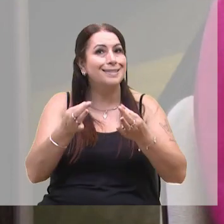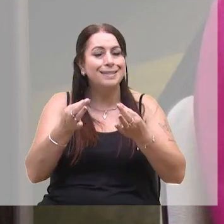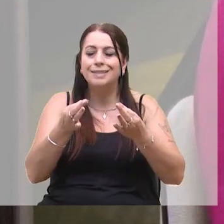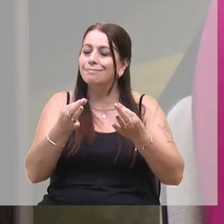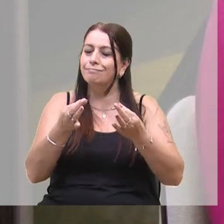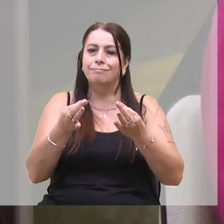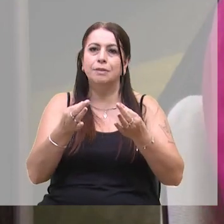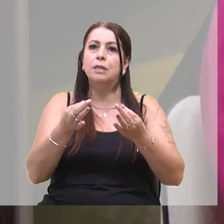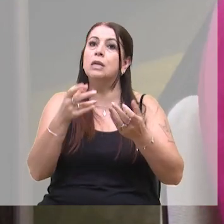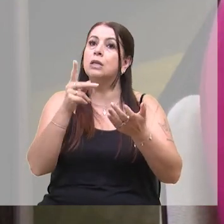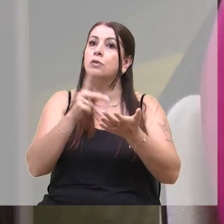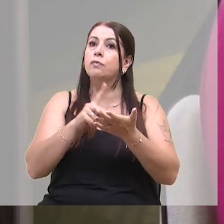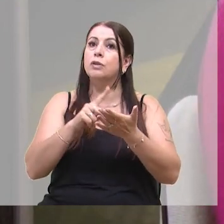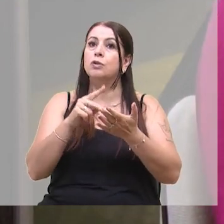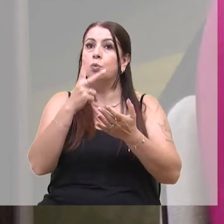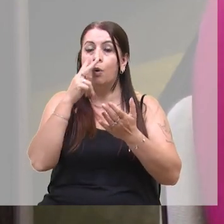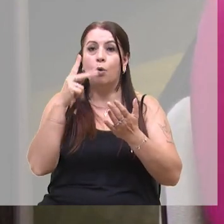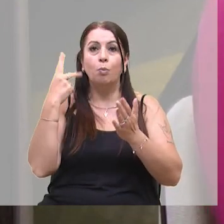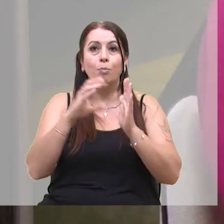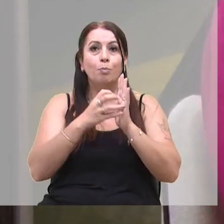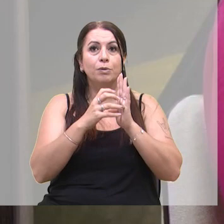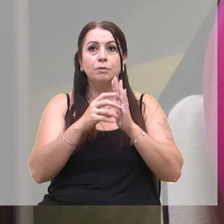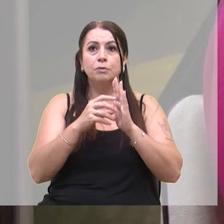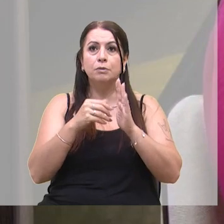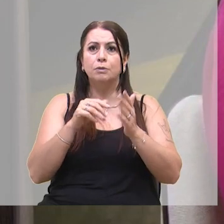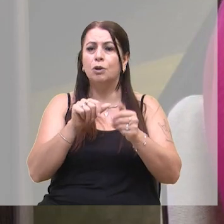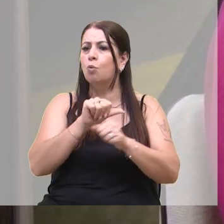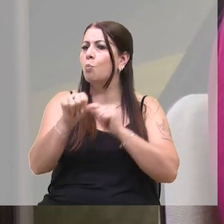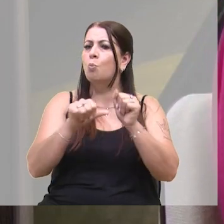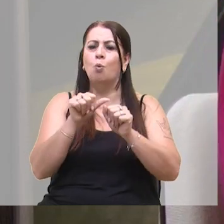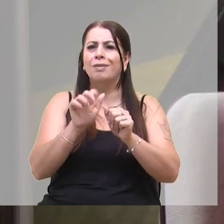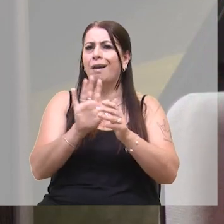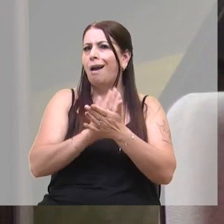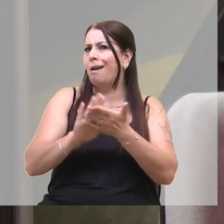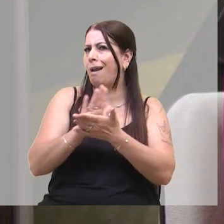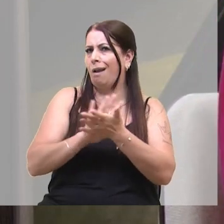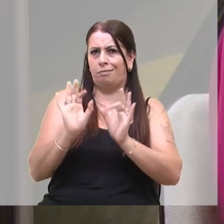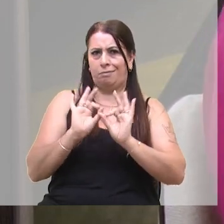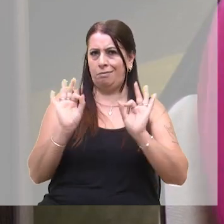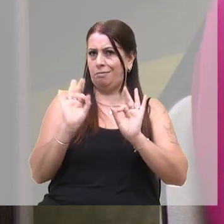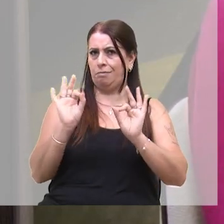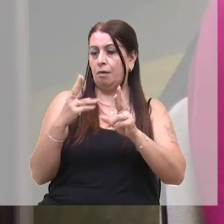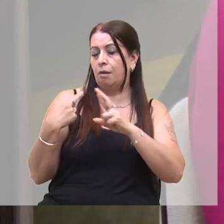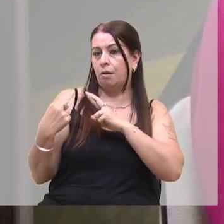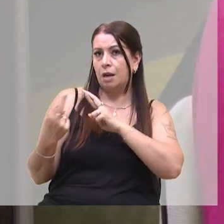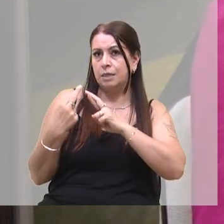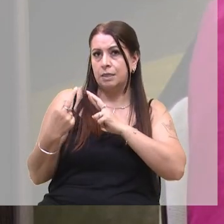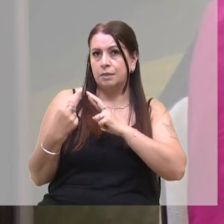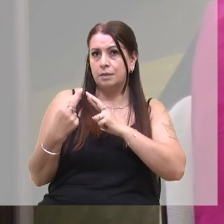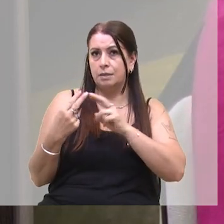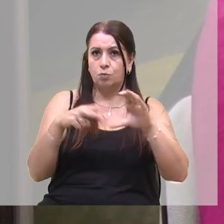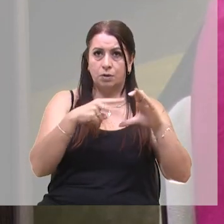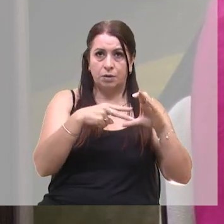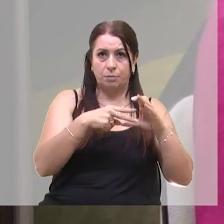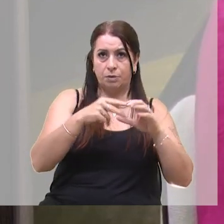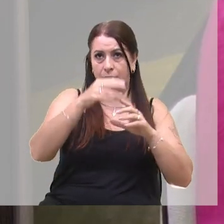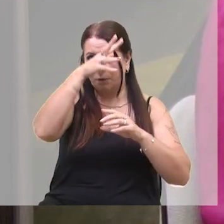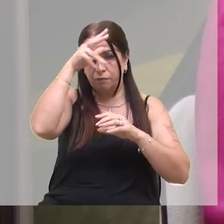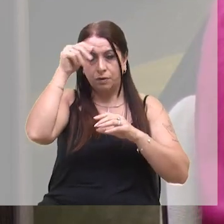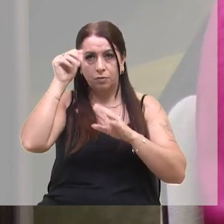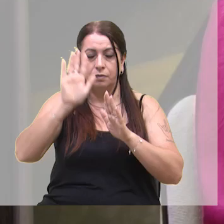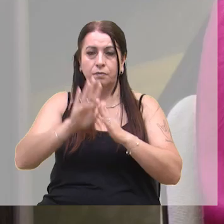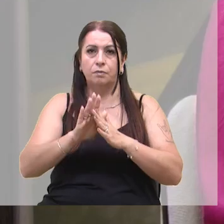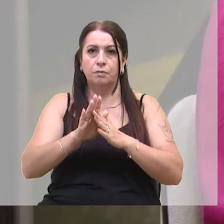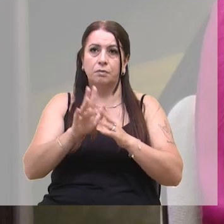justamente por isso eu tenho certeza absoluta que o fato de sermos do mesmo partido não muda em nada a relação